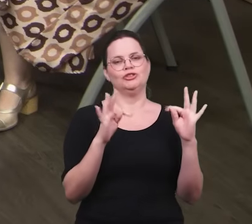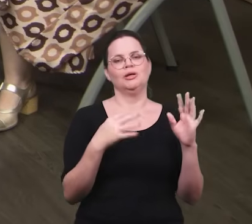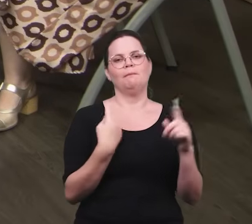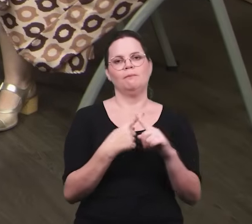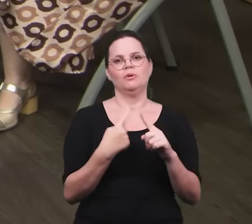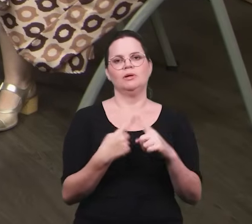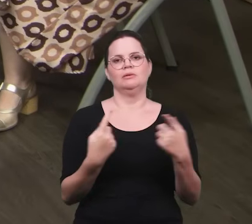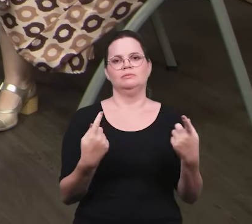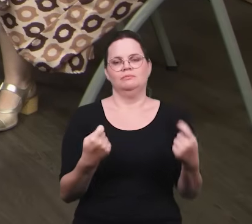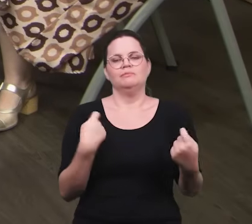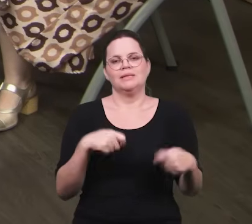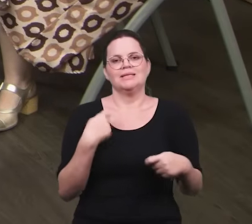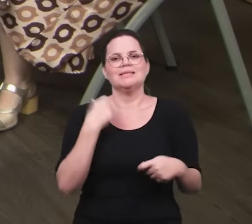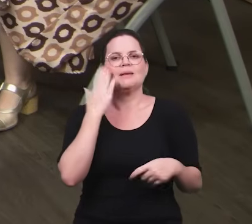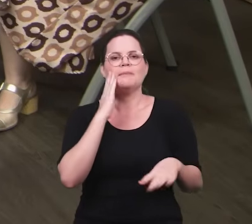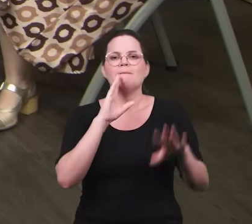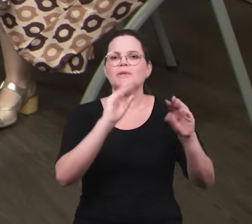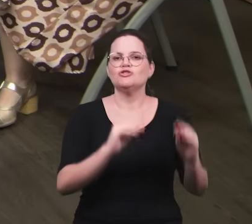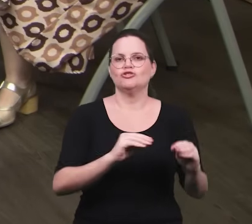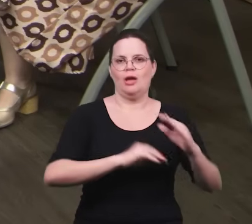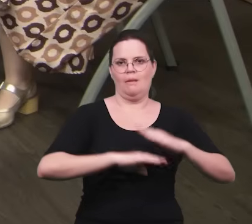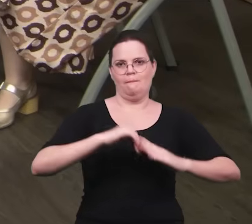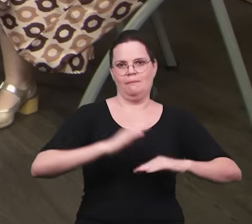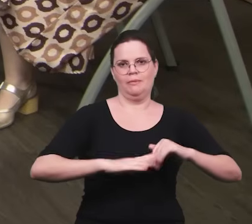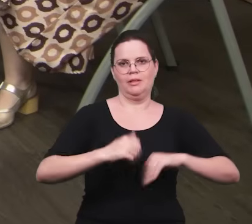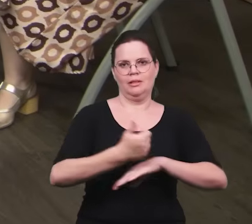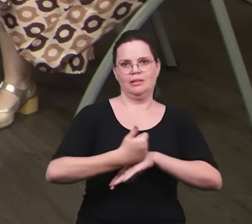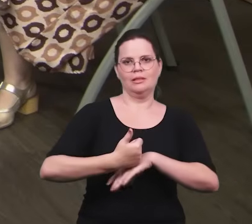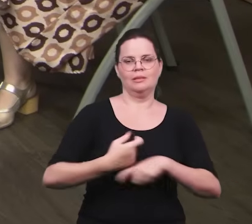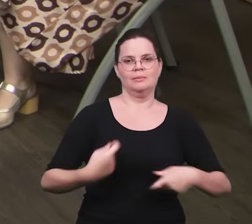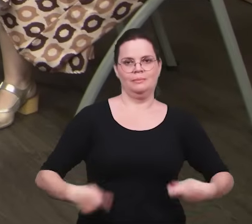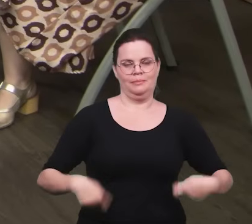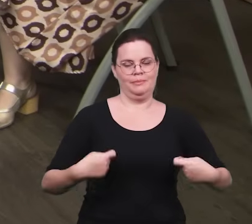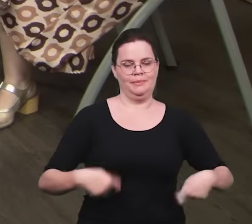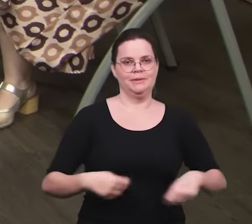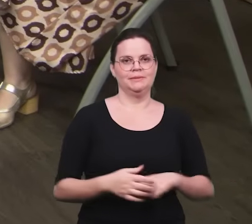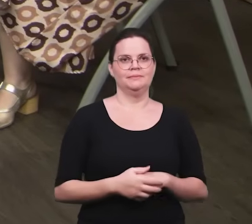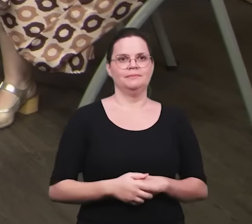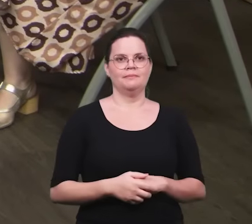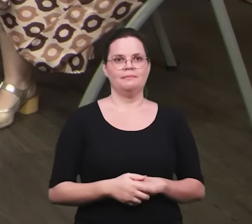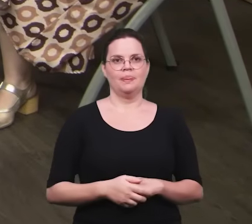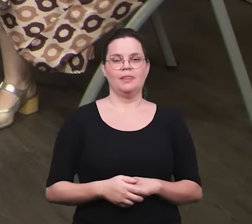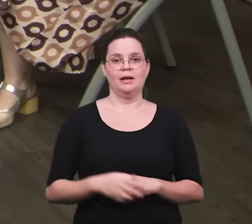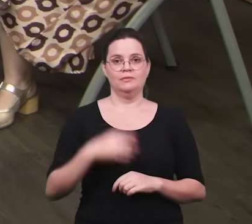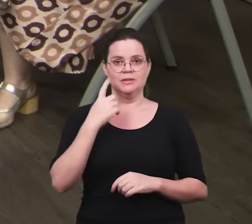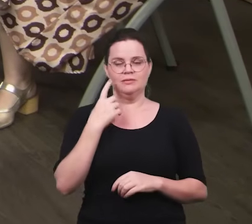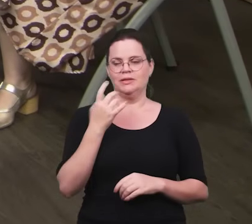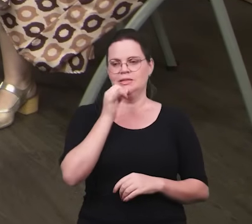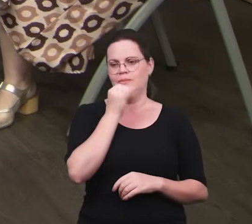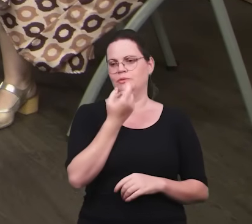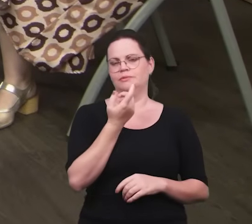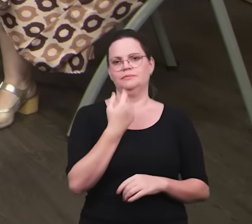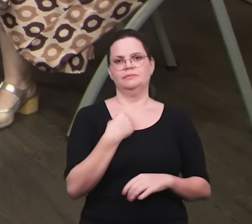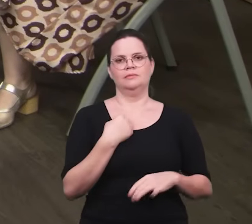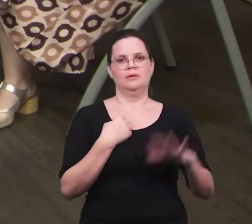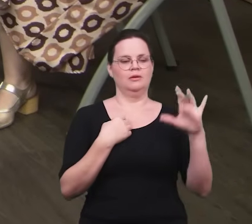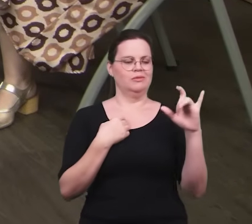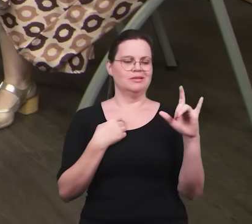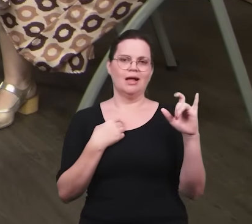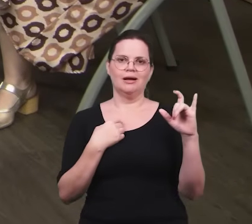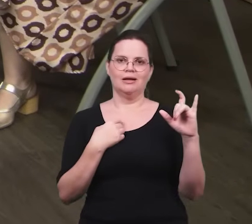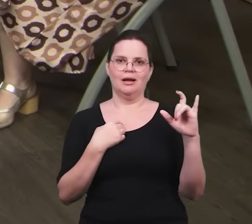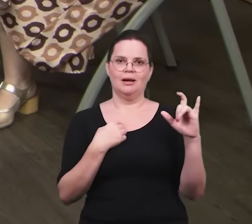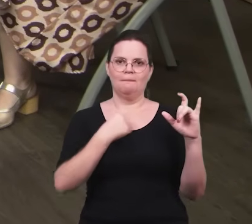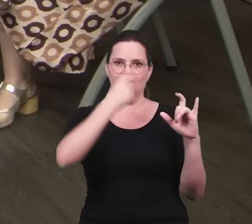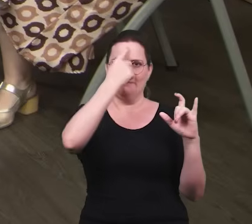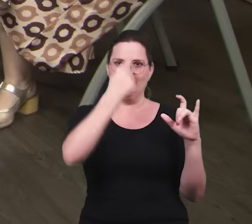realidade virtual ou digital, né, você pega um perfil de uma pessoa, por exemplo, numa rede